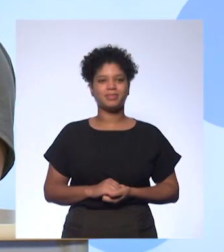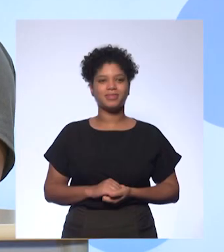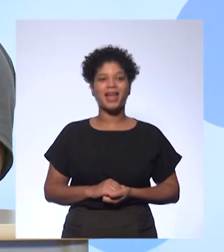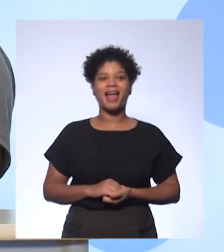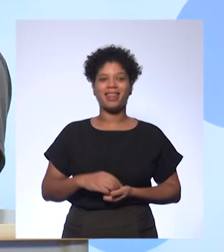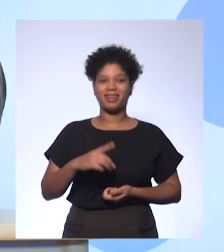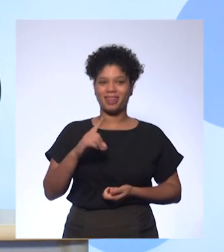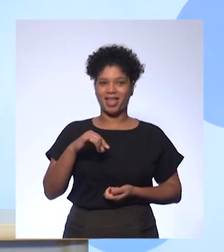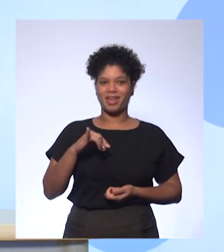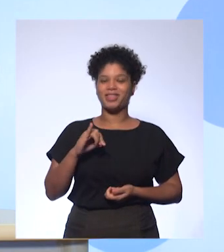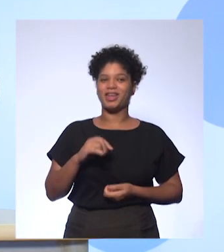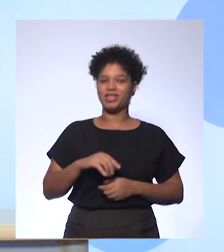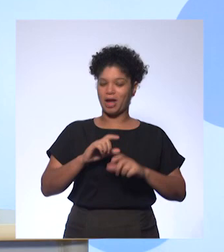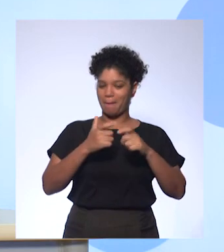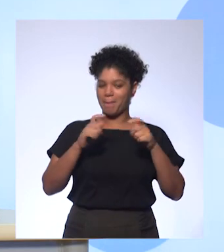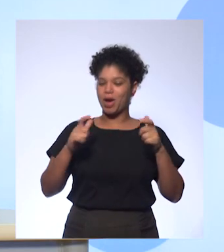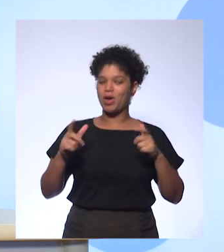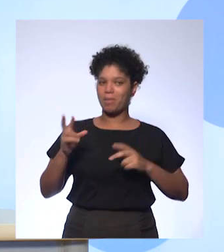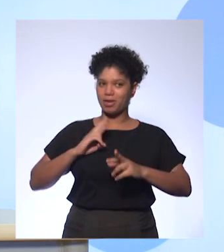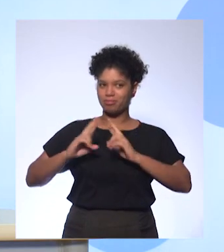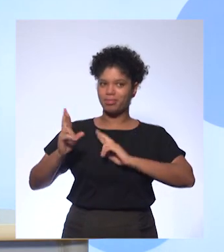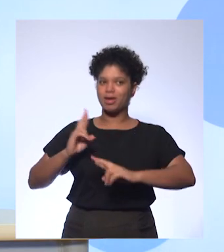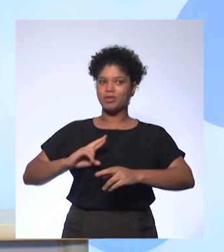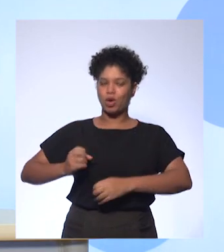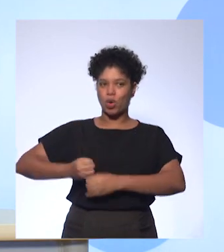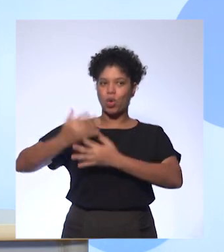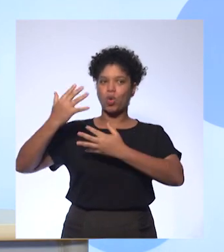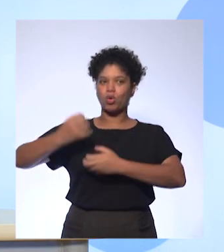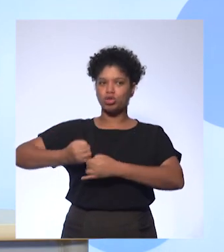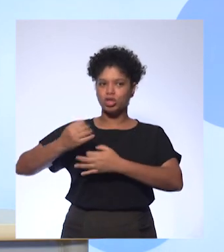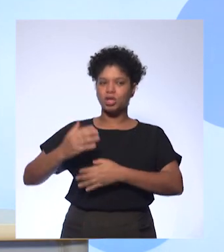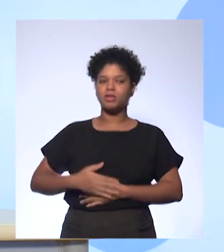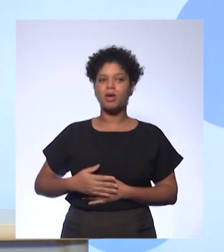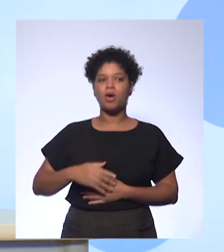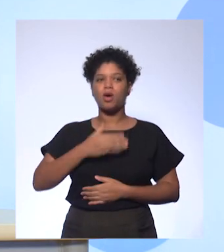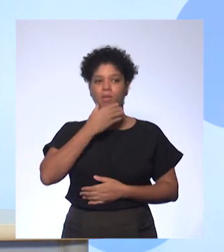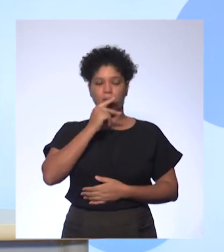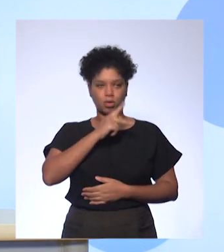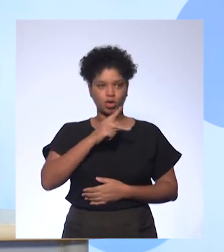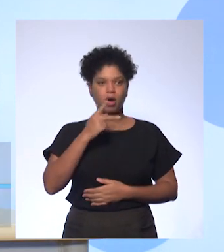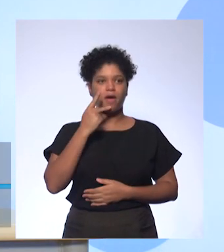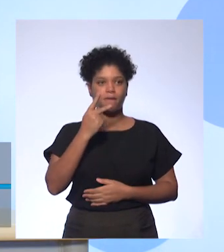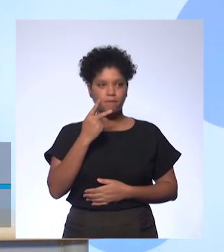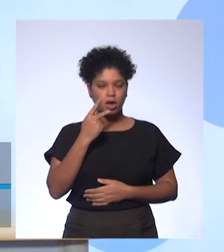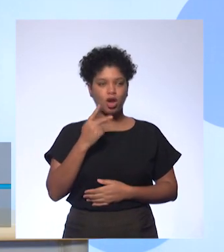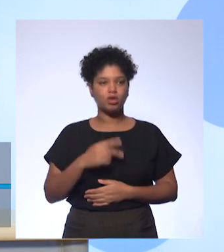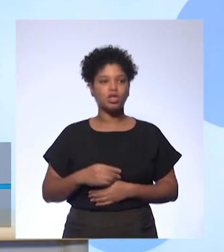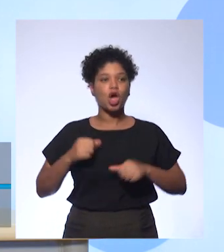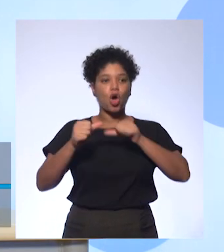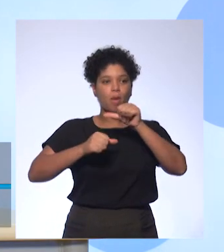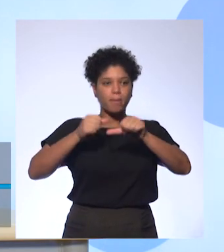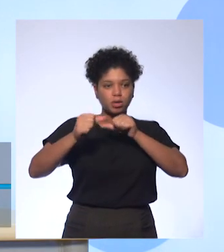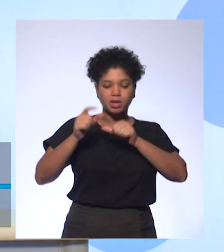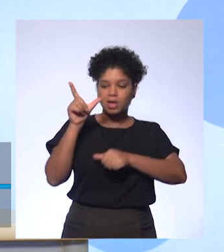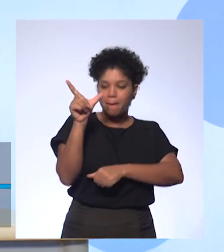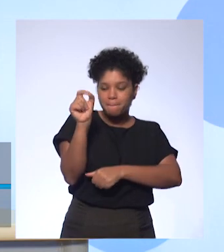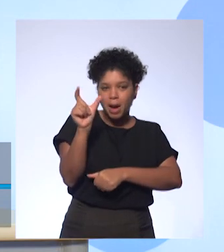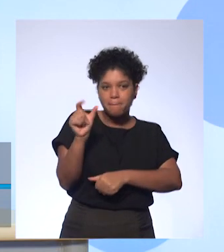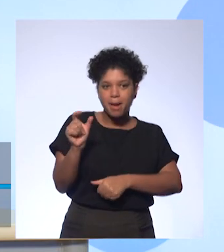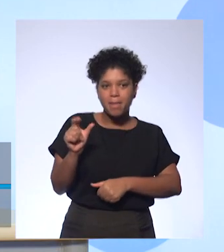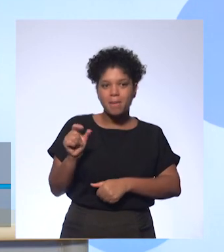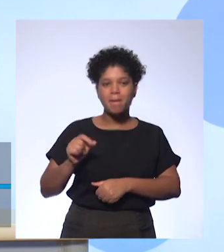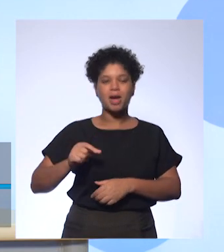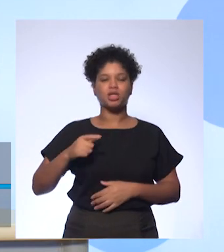Dani, eles colocaram aqui bastante interação no chat, que nem, por exemplo, o professor Sérgio falou que é troca de exoesqueleto.